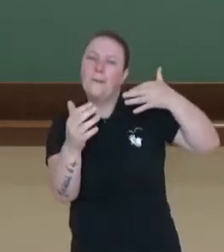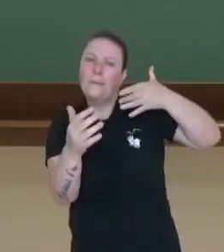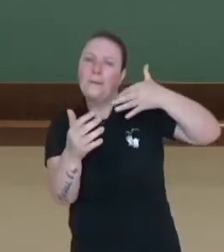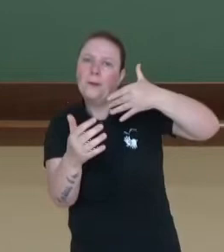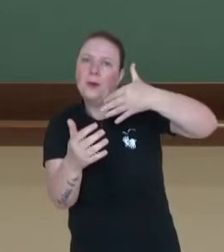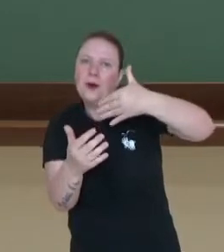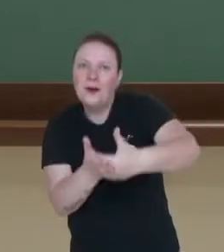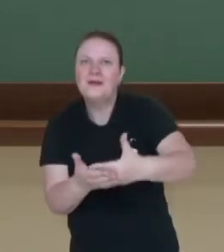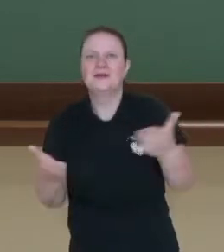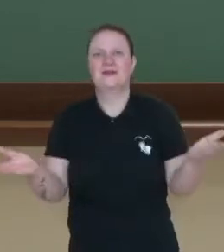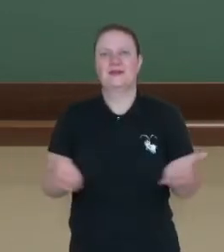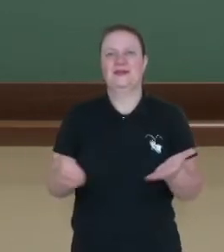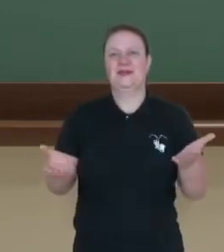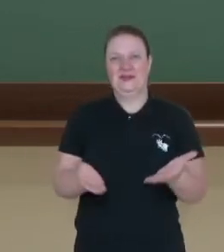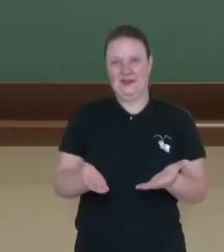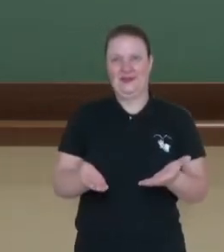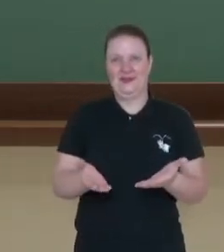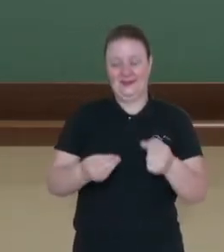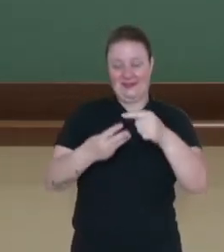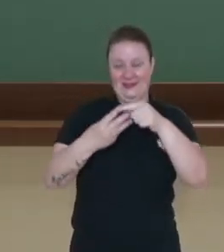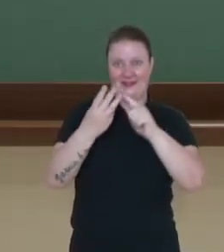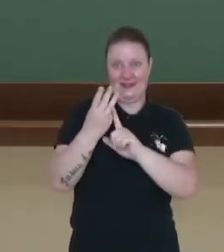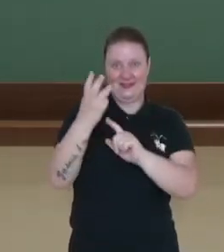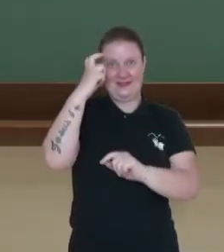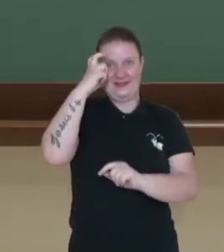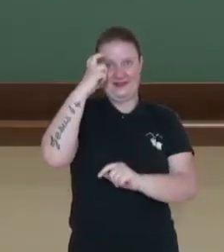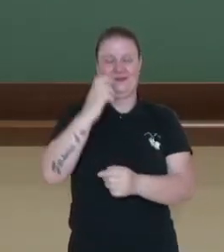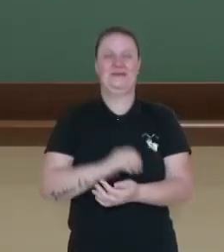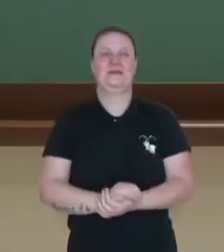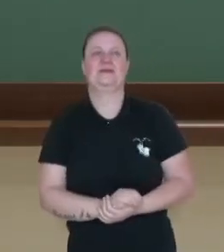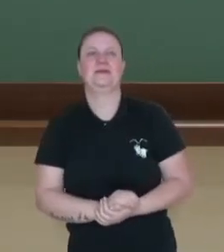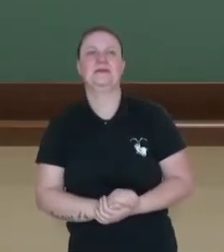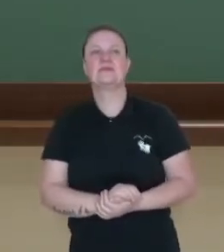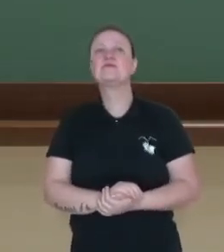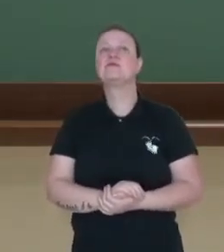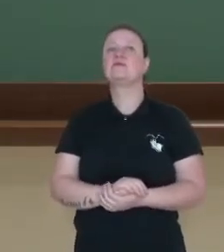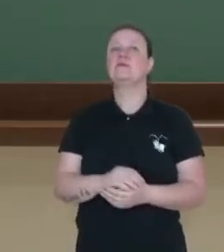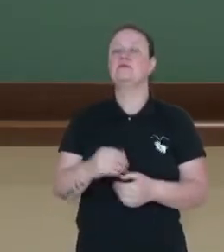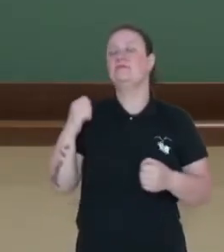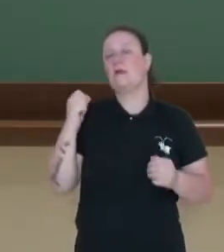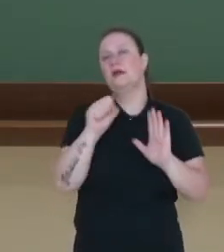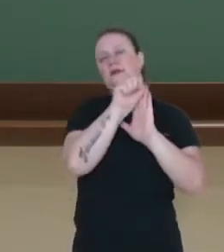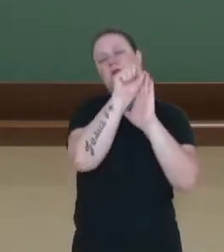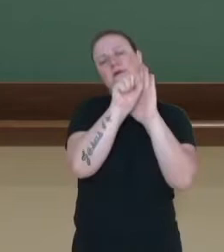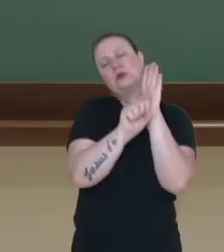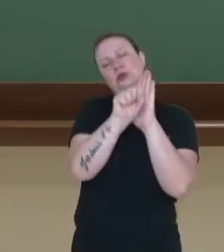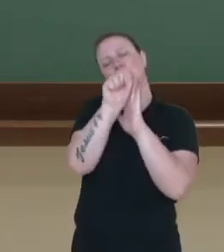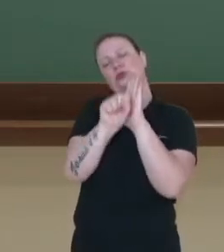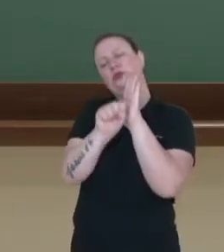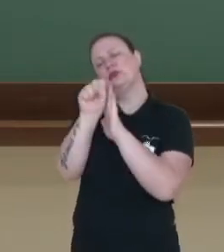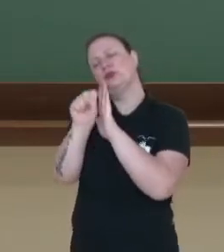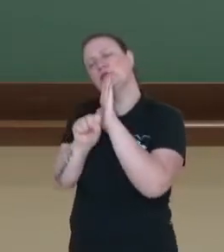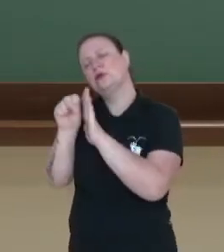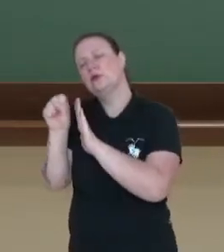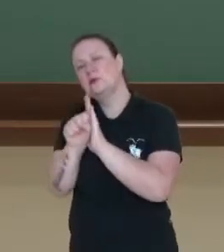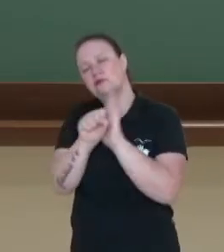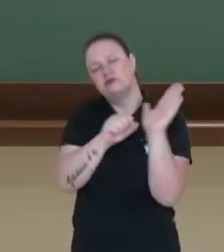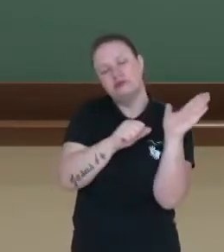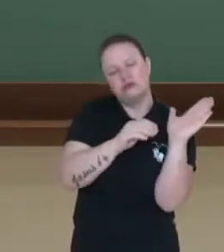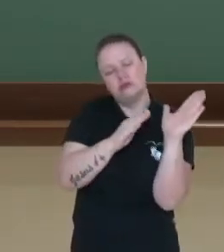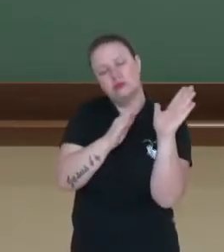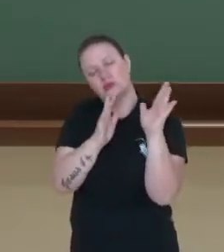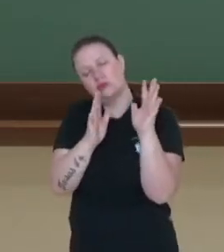culturas, a indígena, a africana e a portuguesa, né? E ao longo dos séculos, essa miscigenação vai contribuir